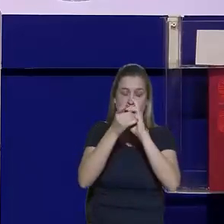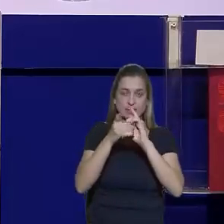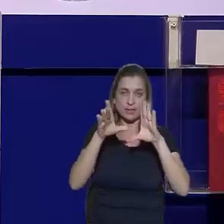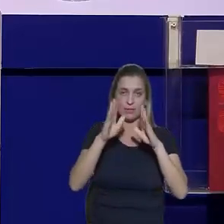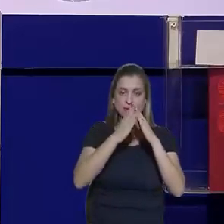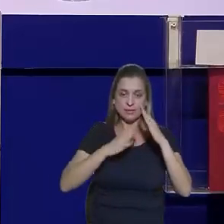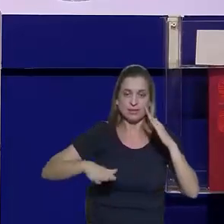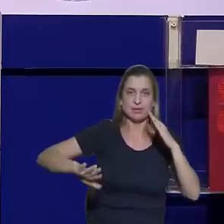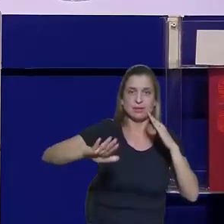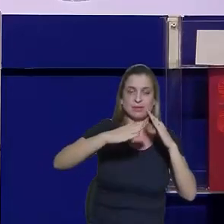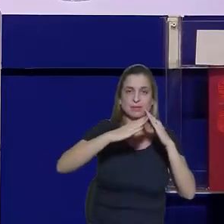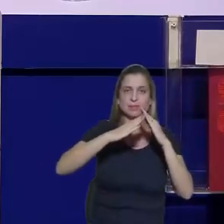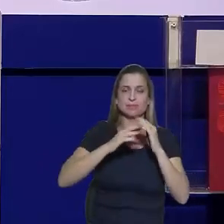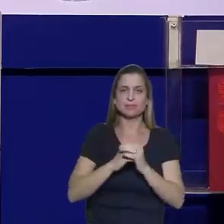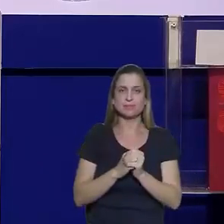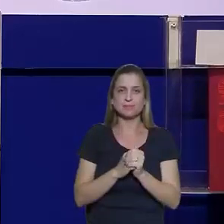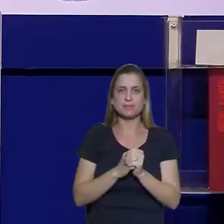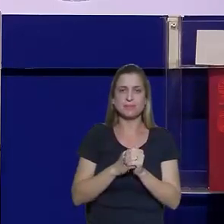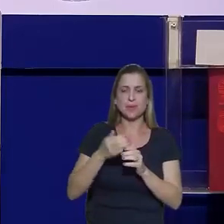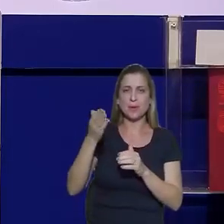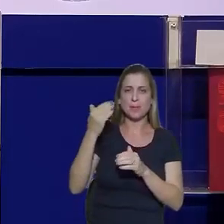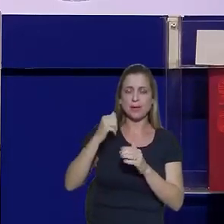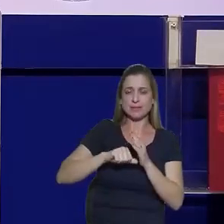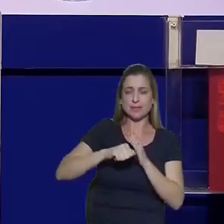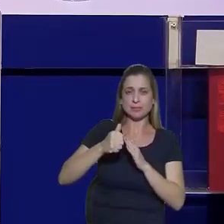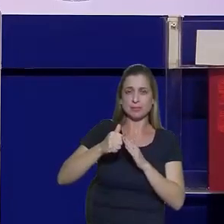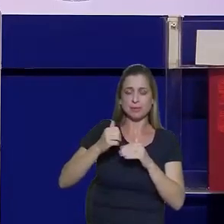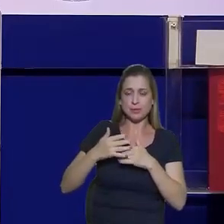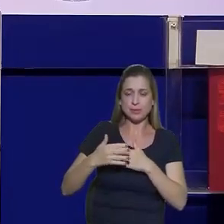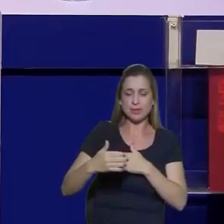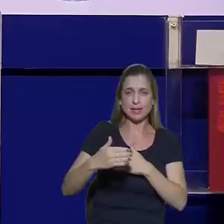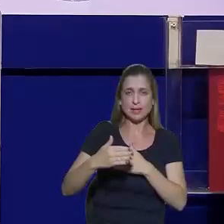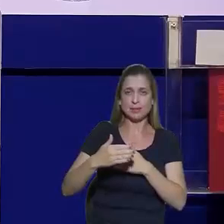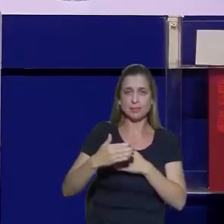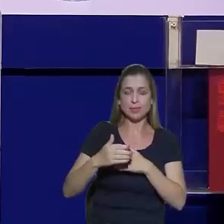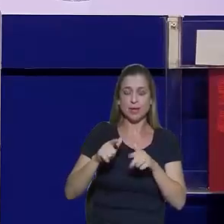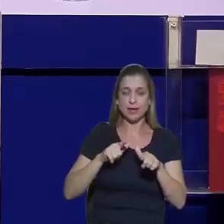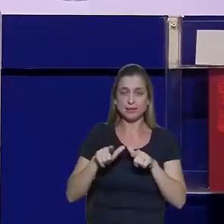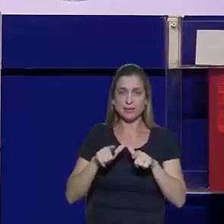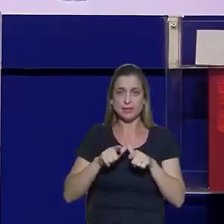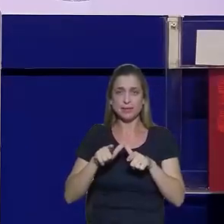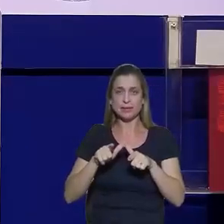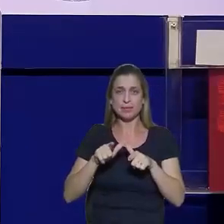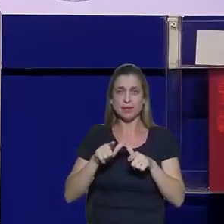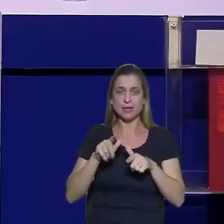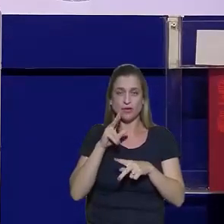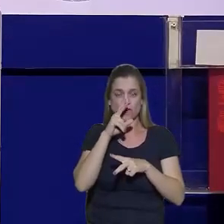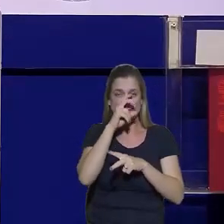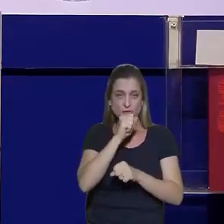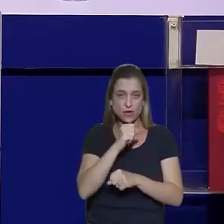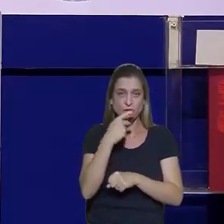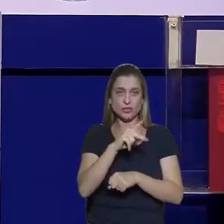Nos primeiros tempos de Gueledés, a assertividade feroz de Sueli me